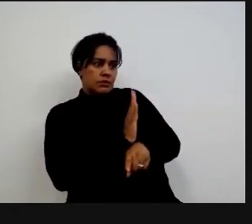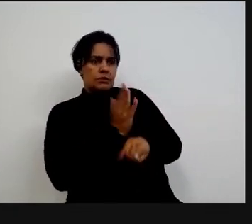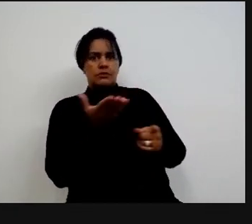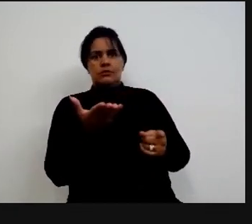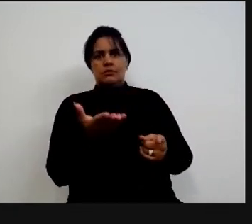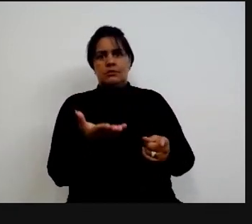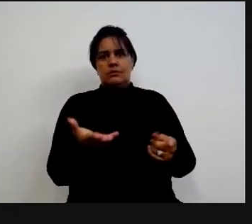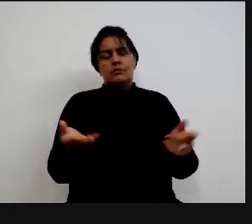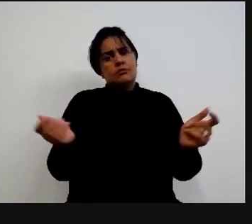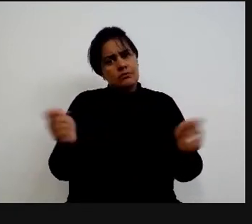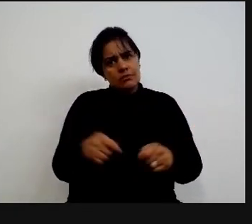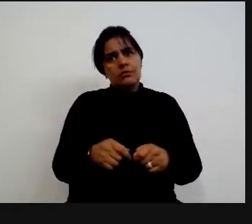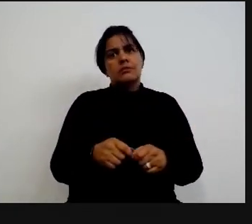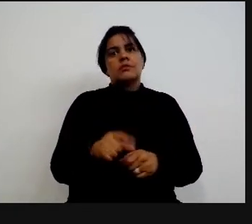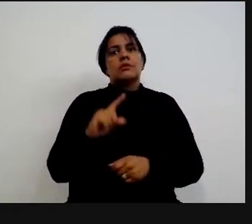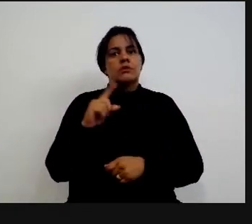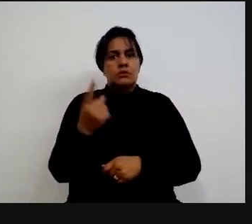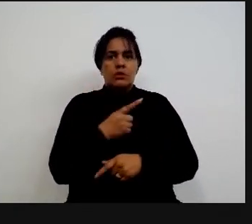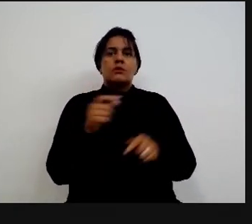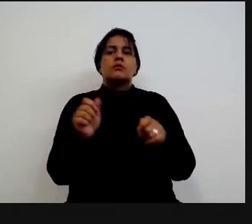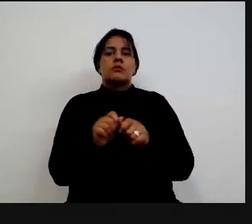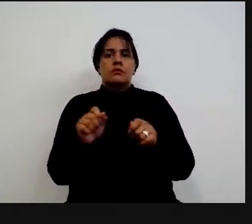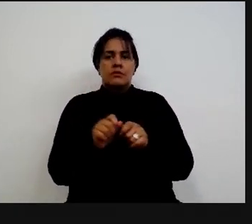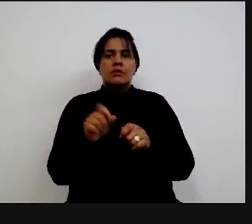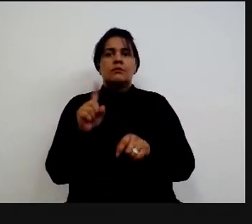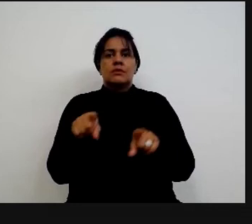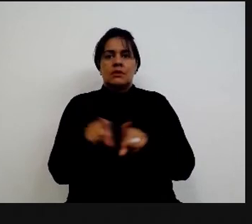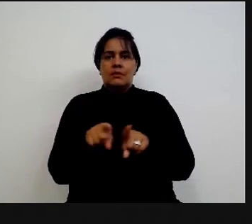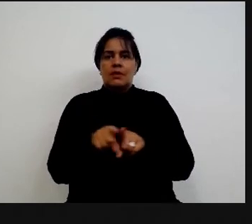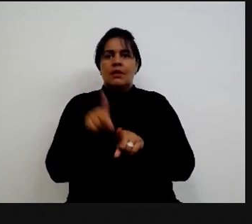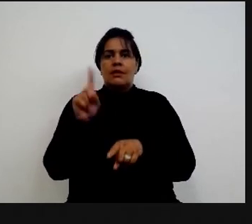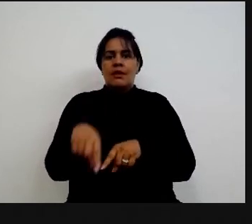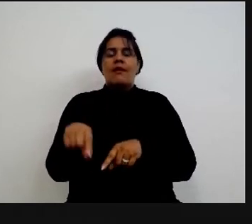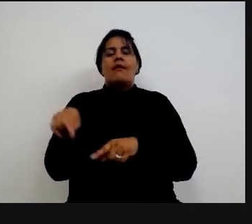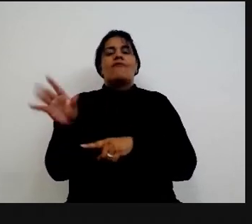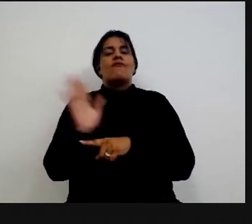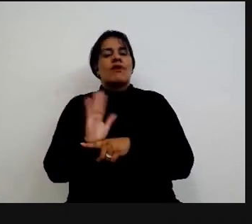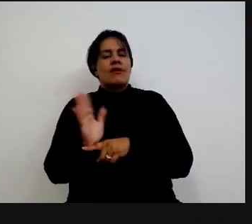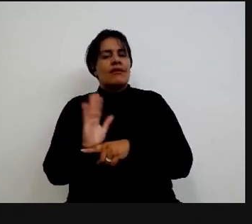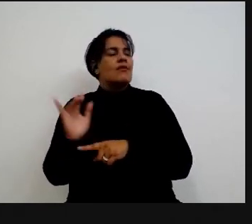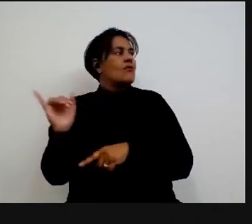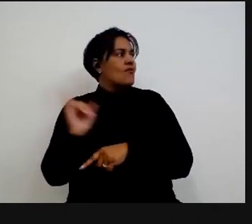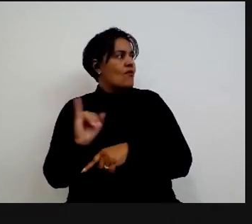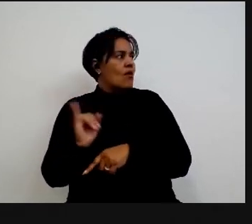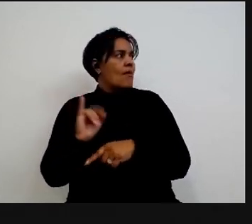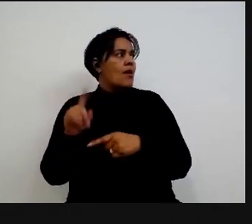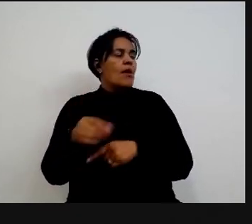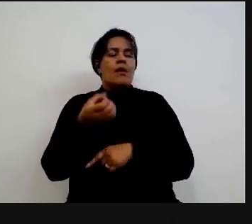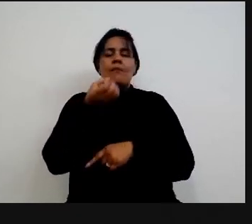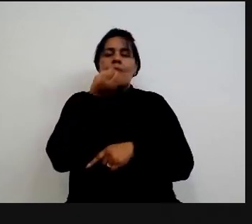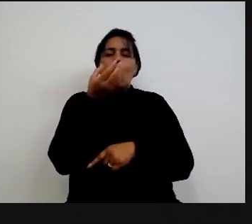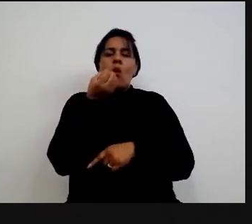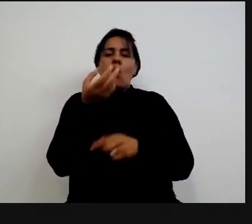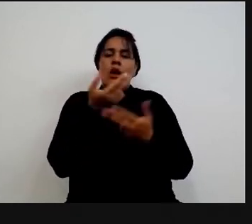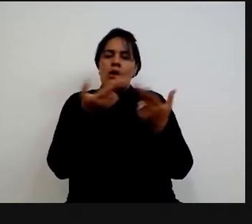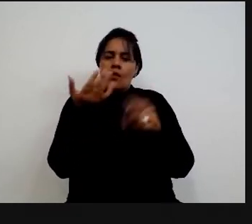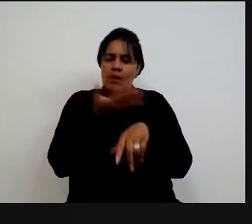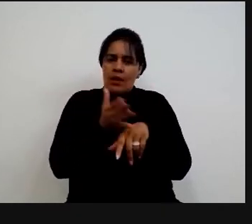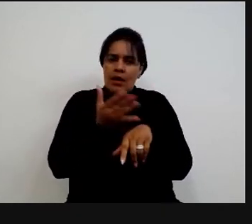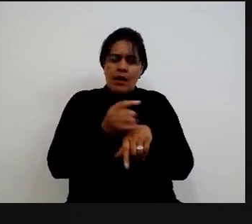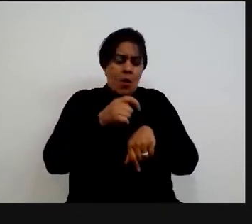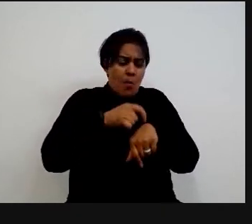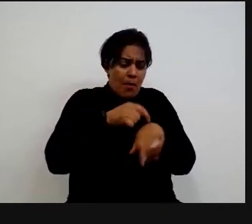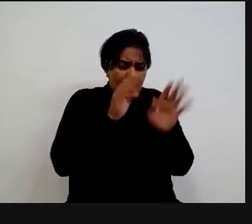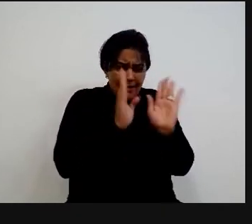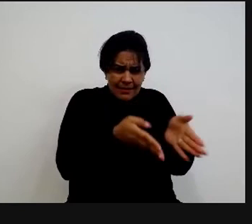a gente trabalha também com esses vídeos informais, das boas e melhores práticas, né? Como você faz algo específico para aquele momento,